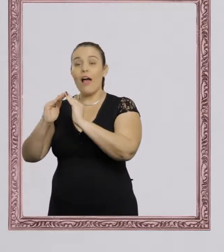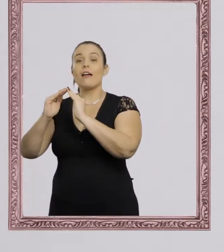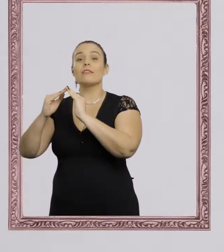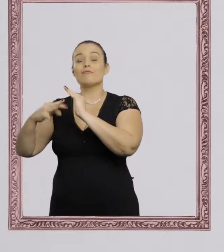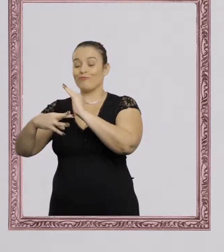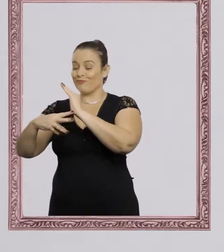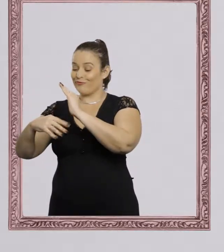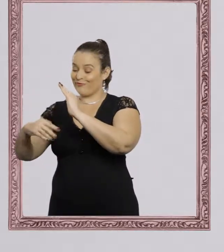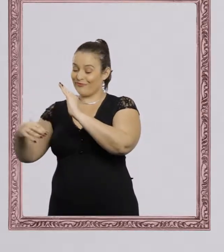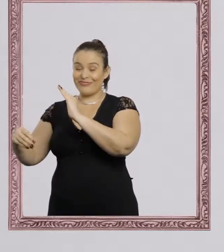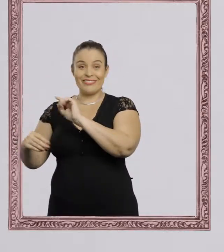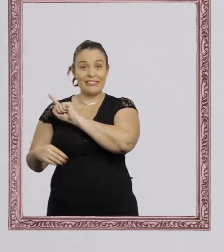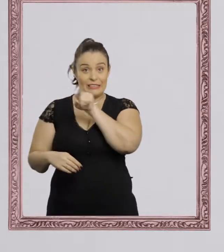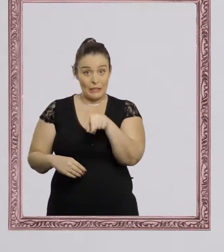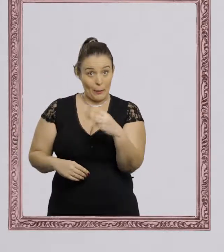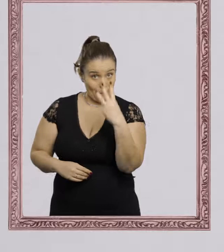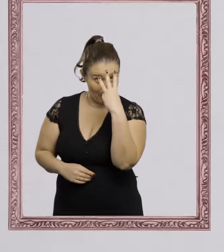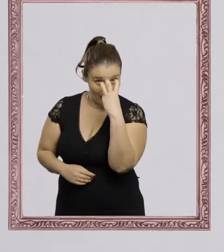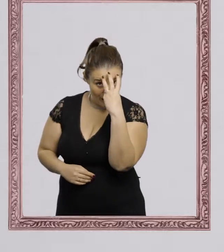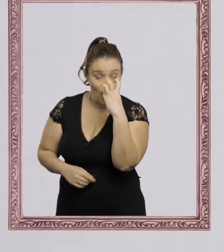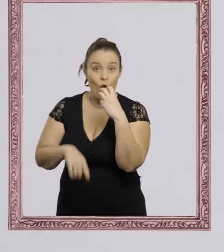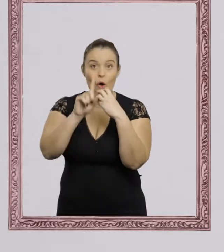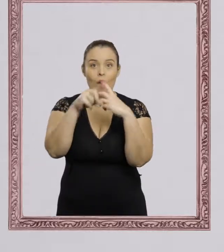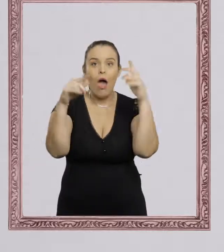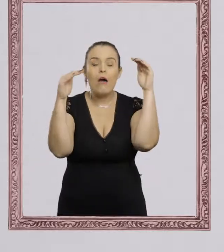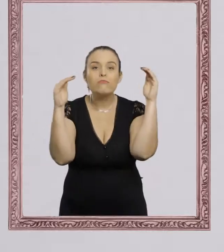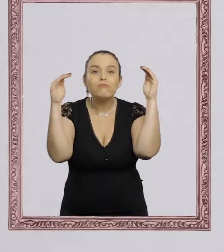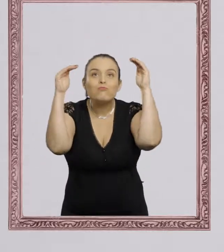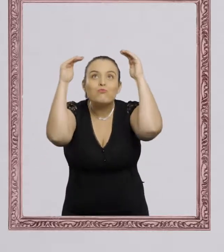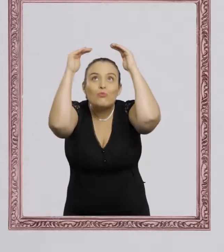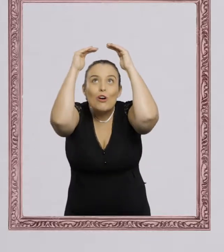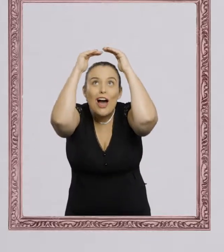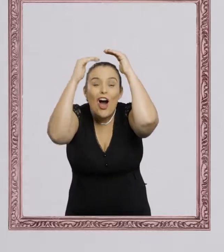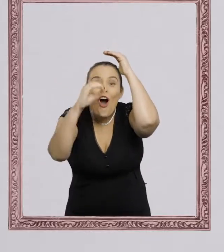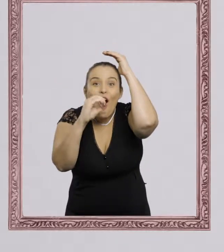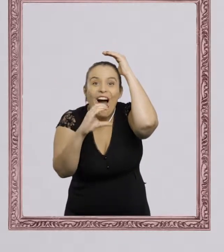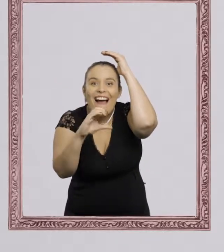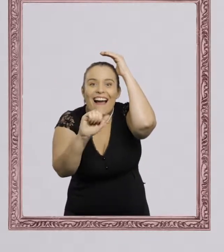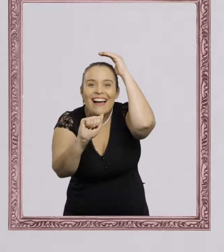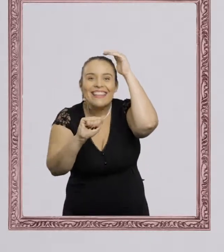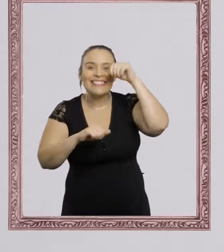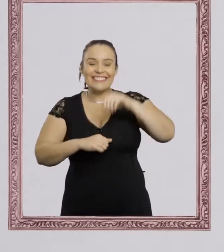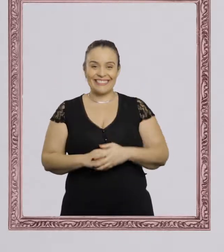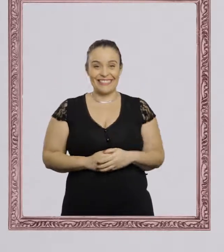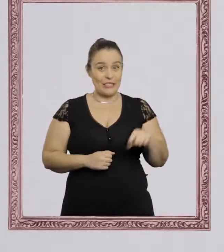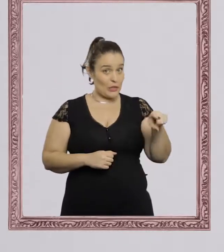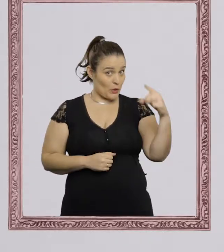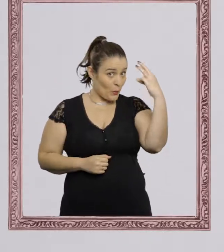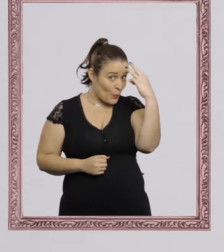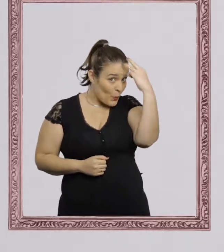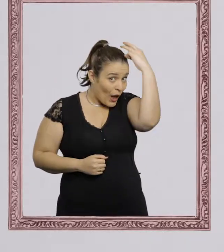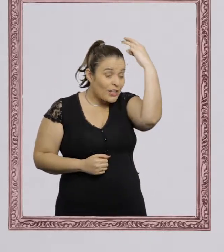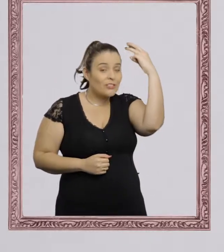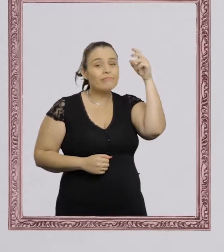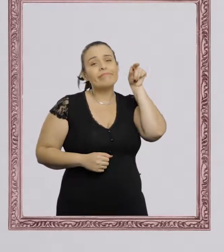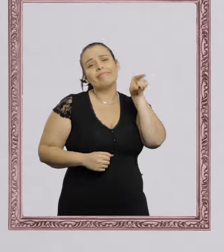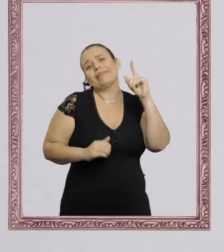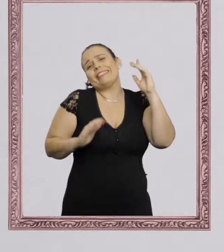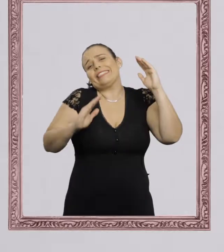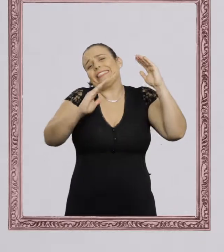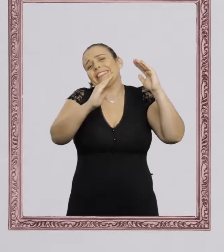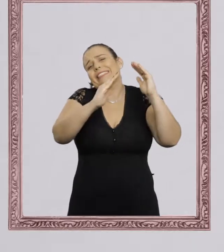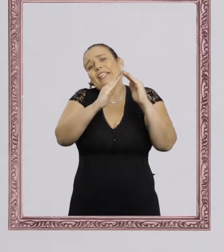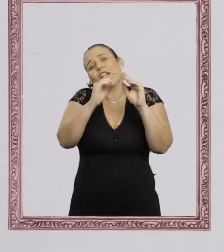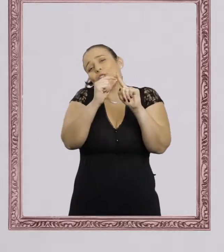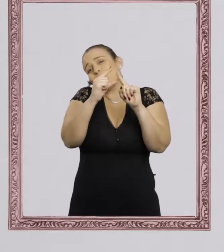areia. Na Terra do Nunca do Miguel, ele morava numa oca de índio. Na Terra do Nunca da Wendy, ela morava numa